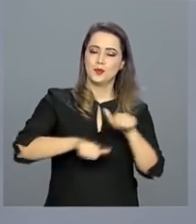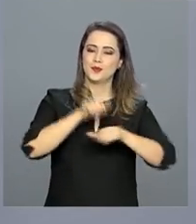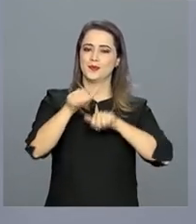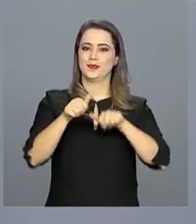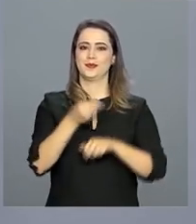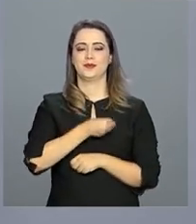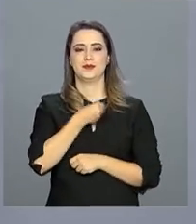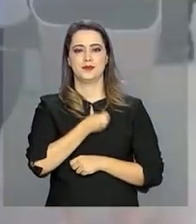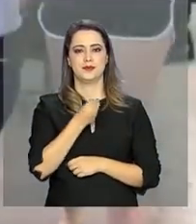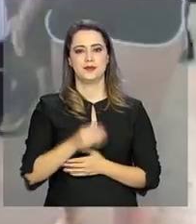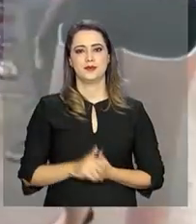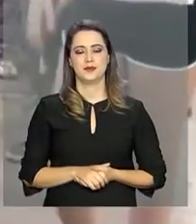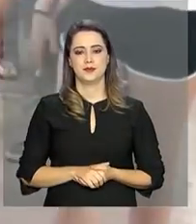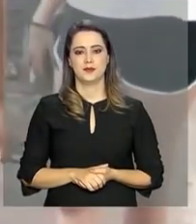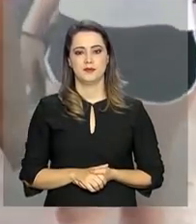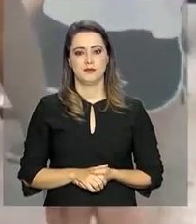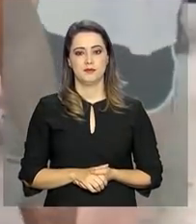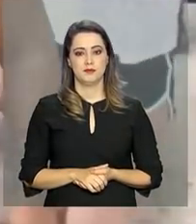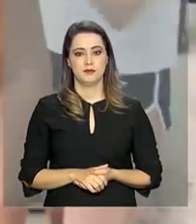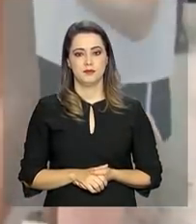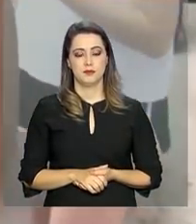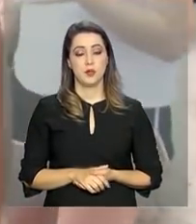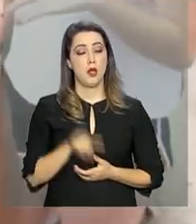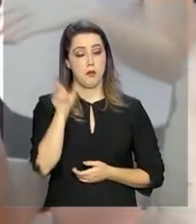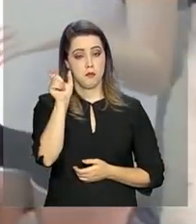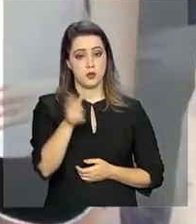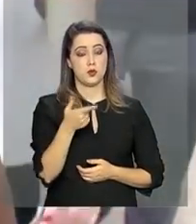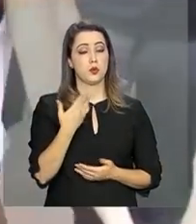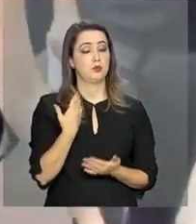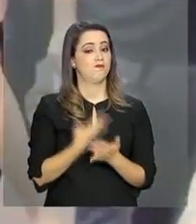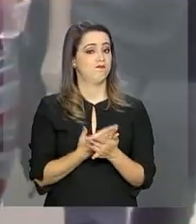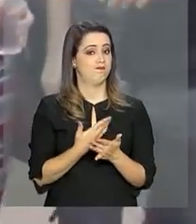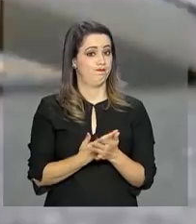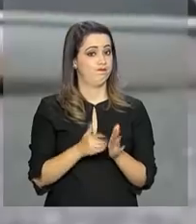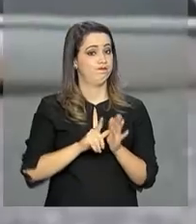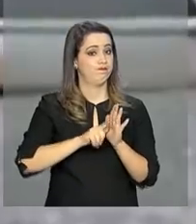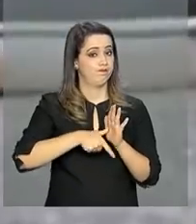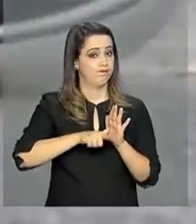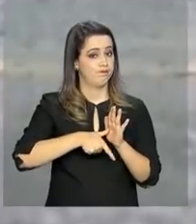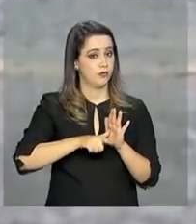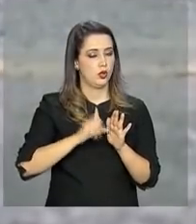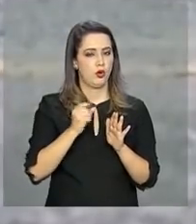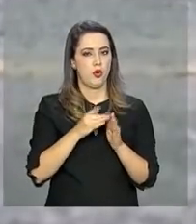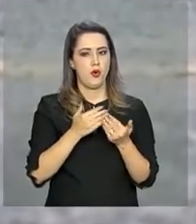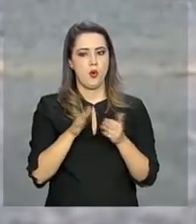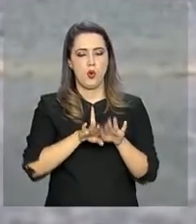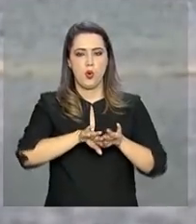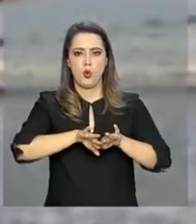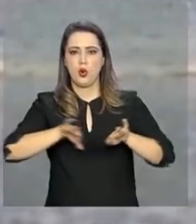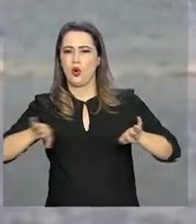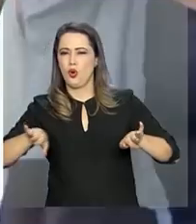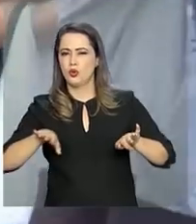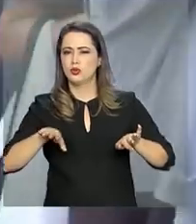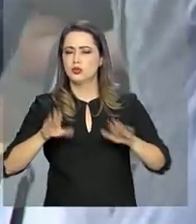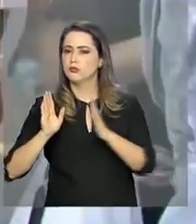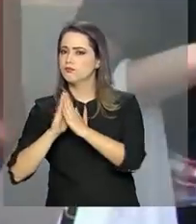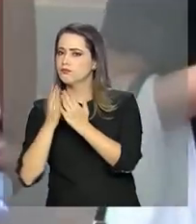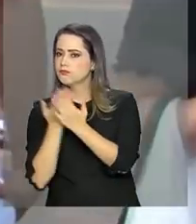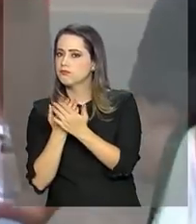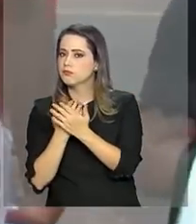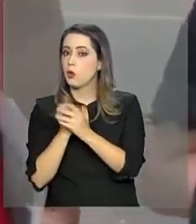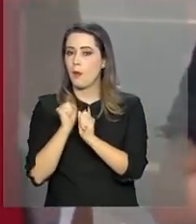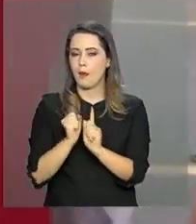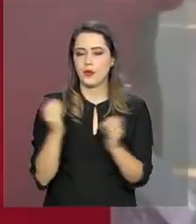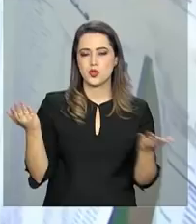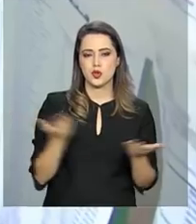realidade quem está com os estudos atrasados ou fora da escola tem a oportunidade de recuperar o tempo